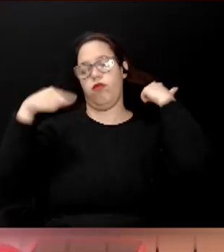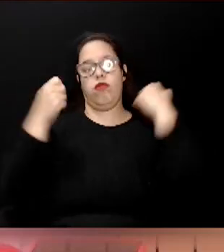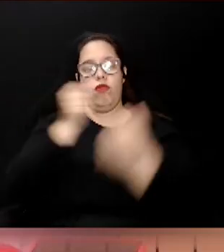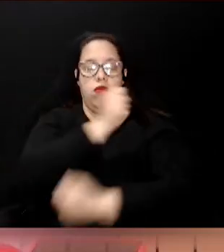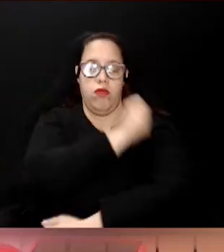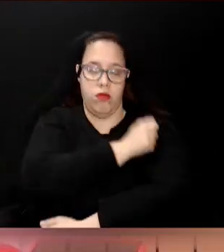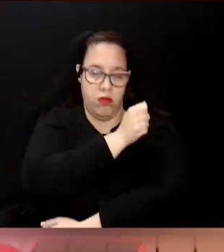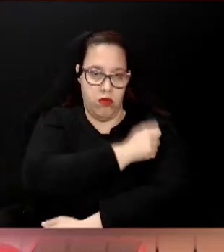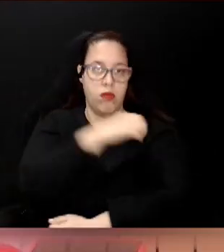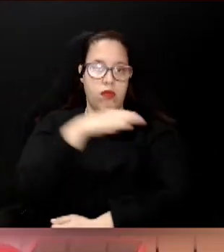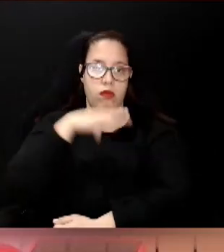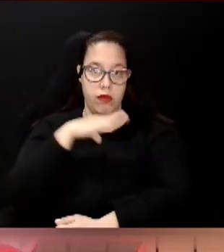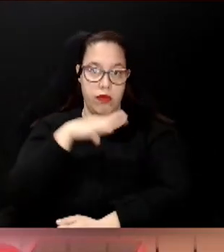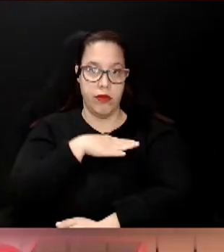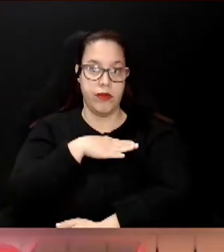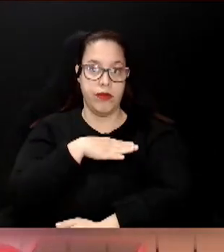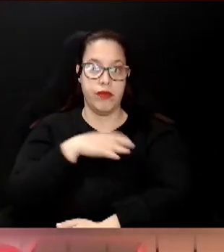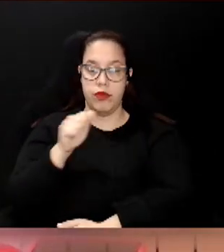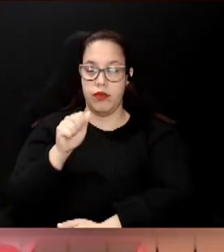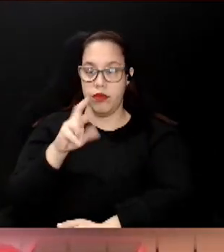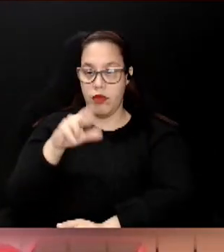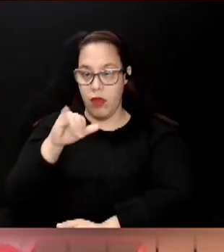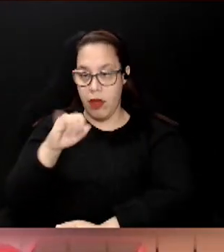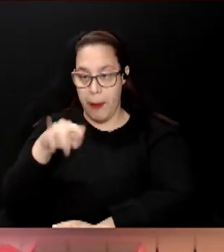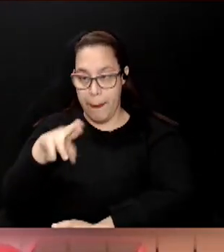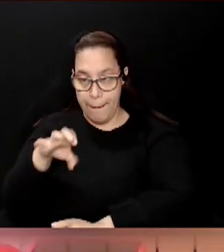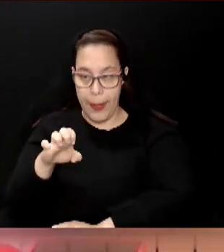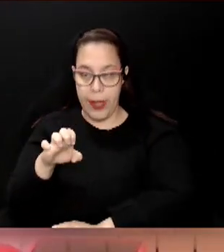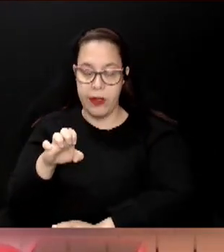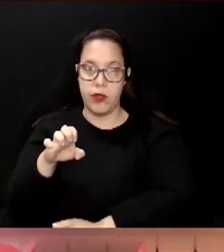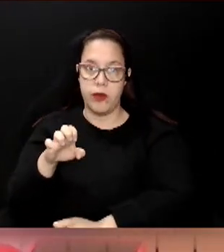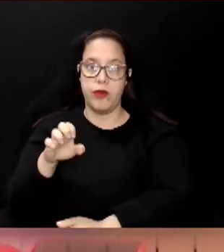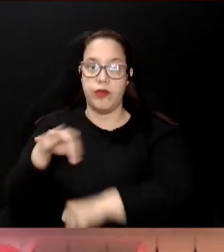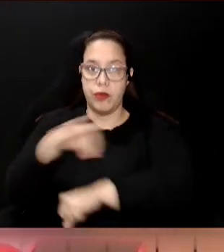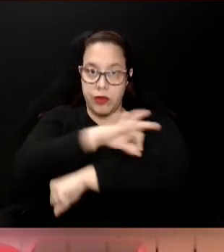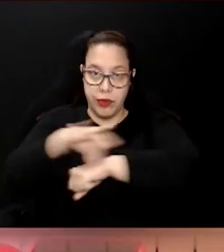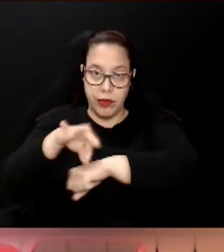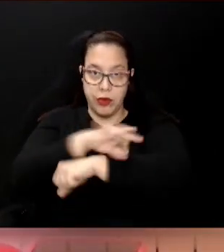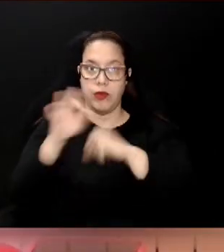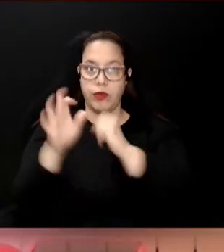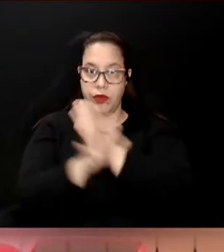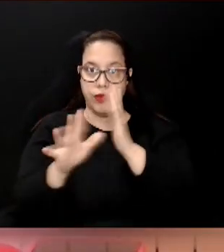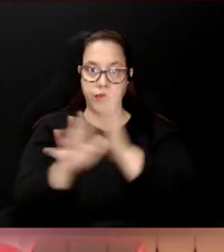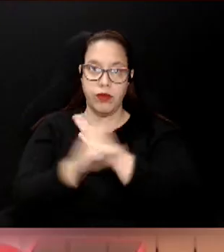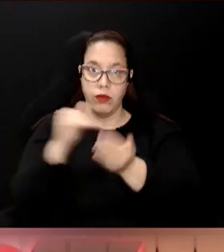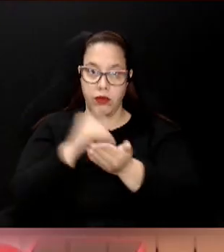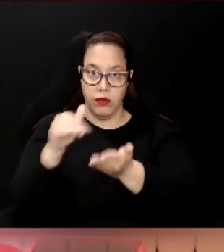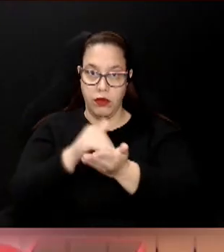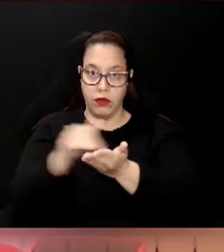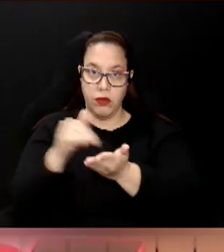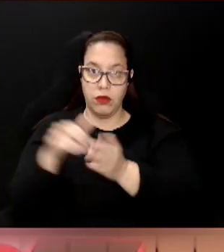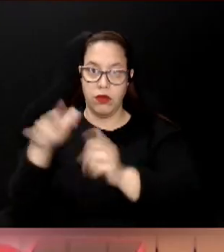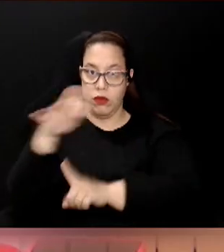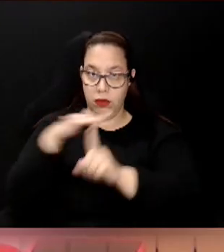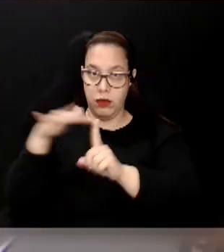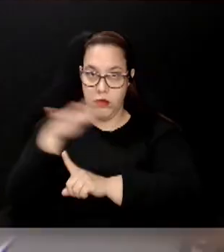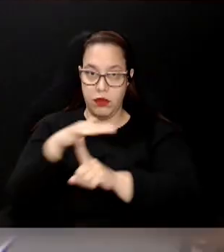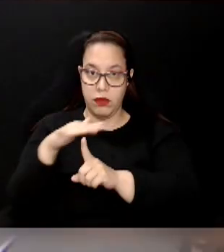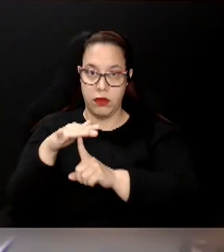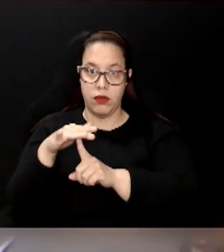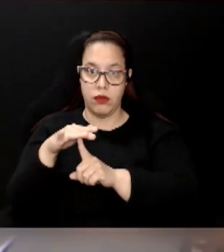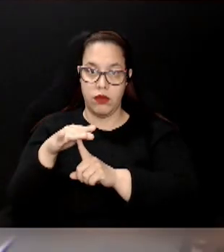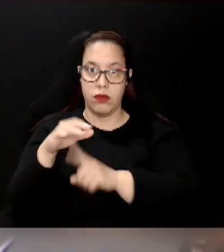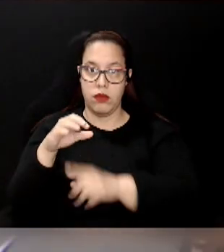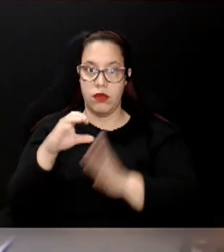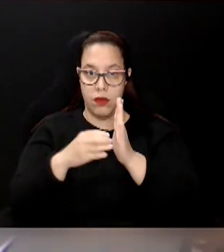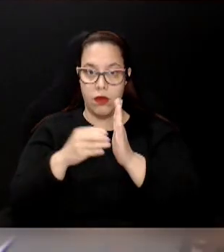municipais, Ari Vicente Fernandes, arquiteto e urbanista da Secretaria de Meio Ambiente do Partido dos Trabalhadores, e